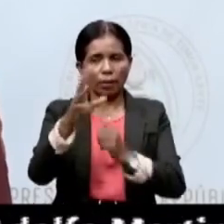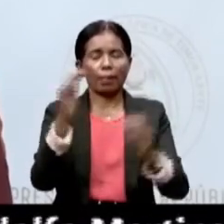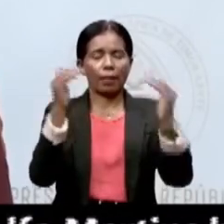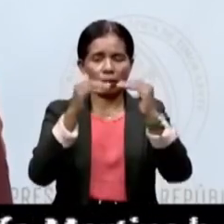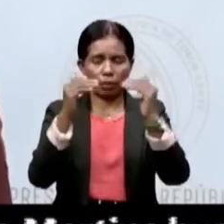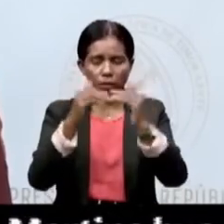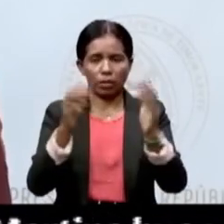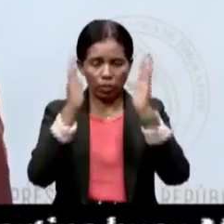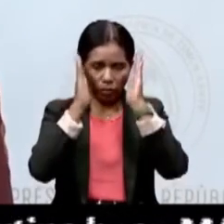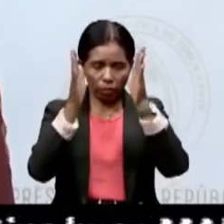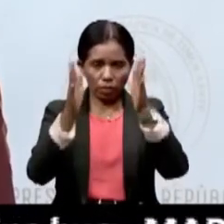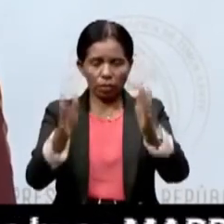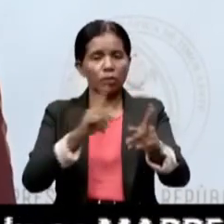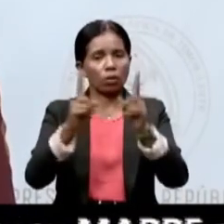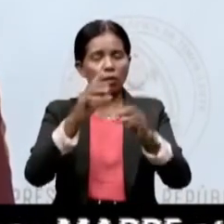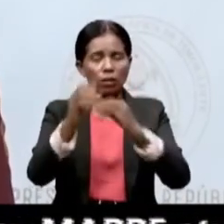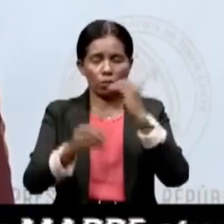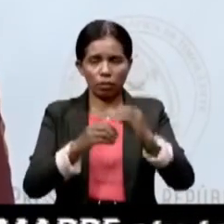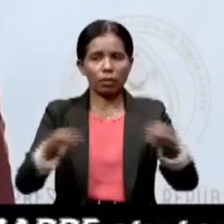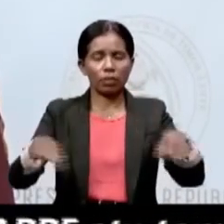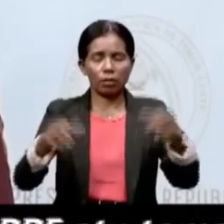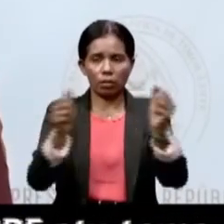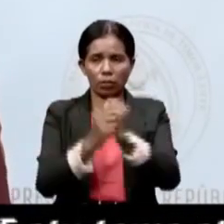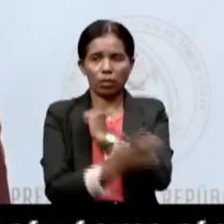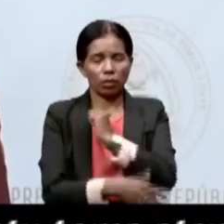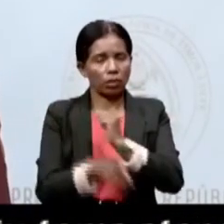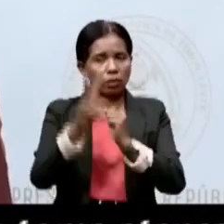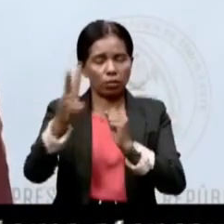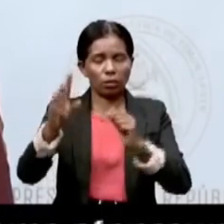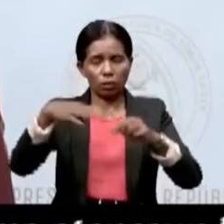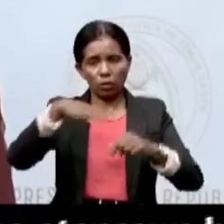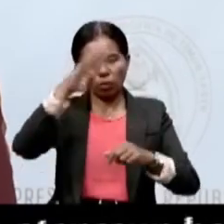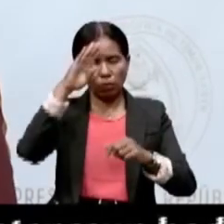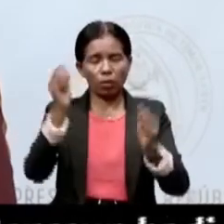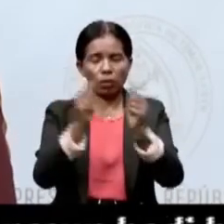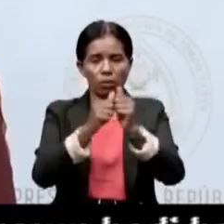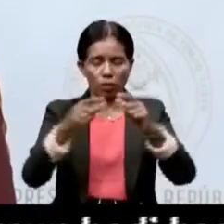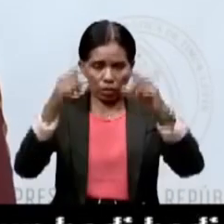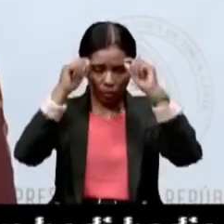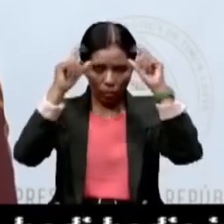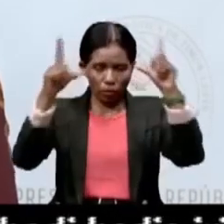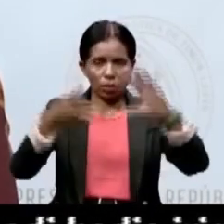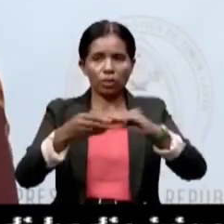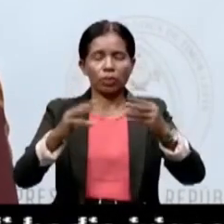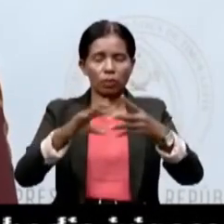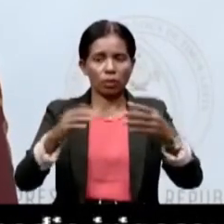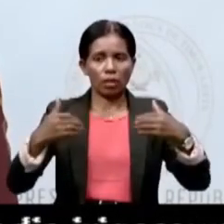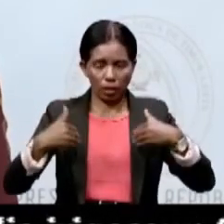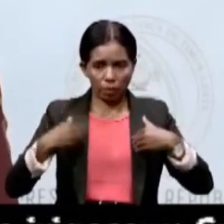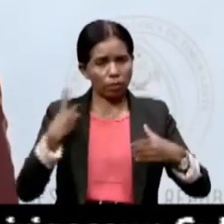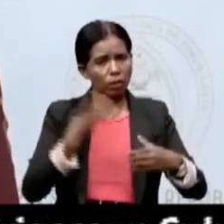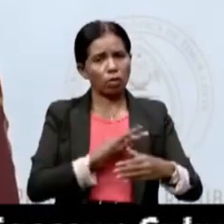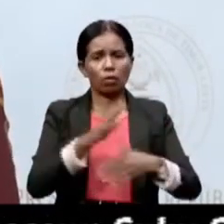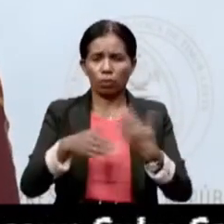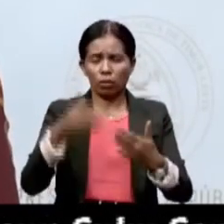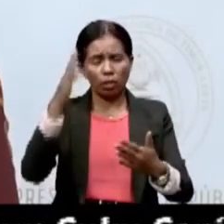refere basicamente ao de qualia com a cooperação bilateral de Cuba e Timor, historicamente IHA. No Itohoto Hatenica, aqui a Fula